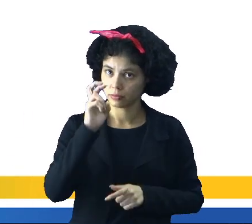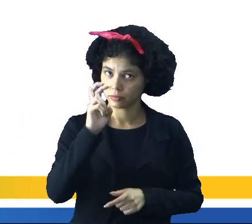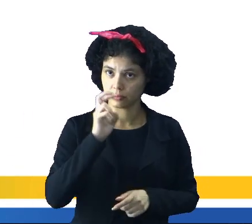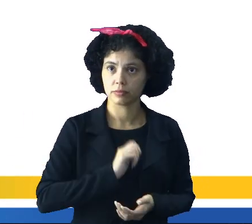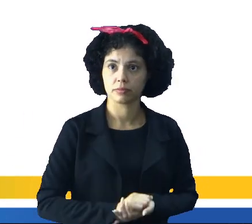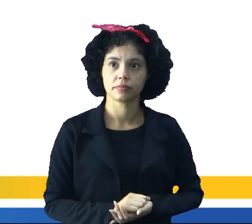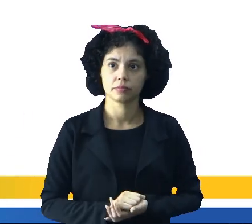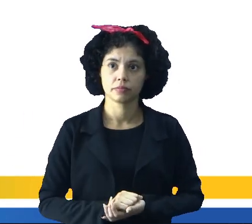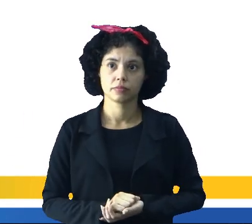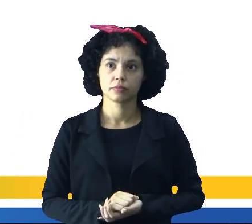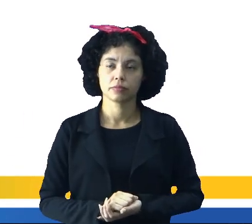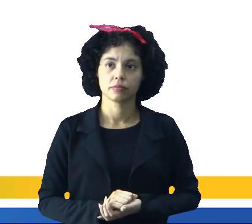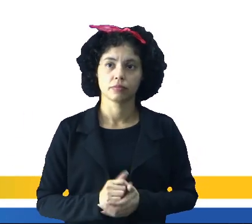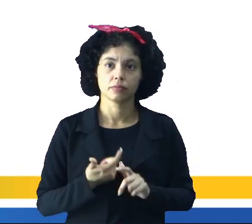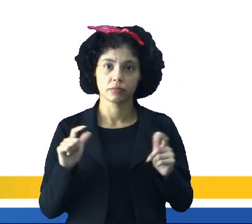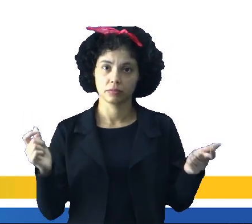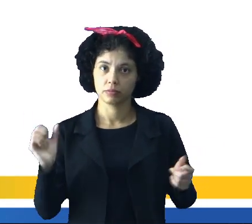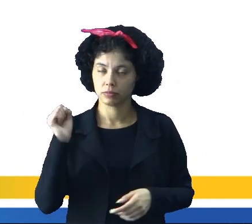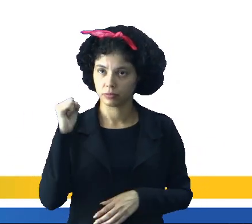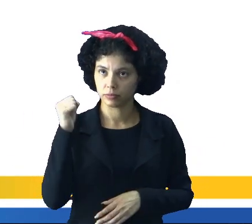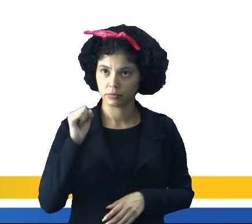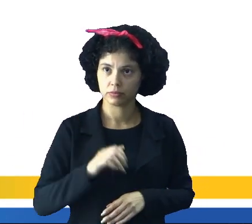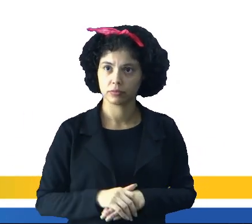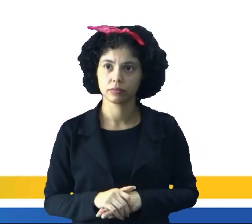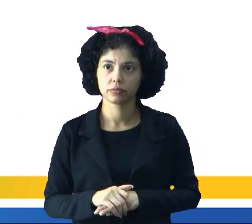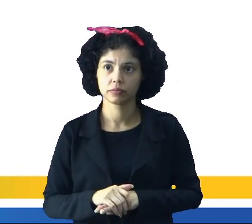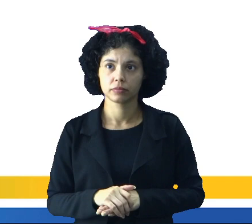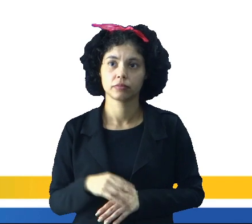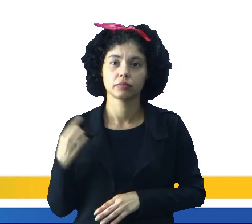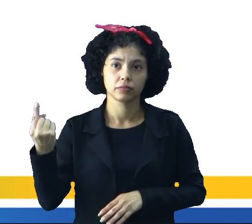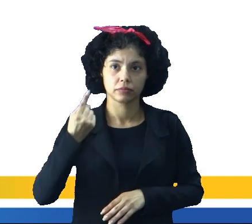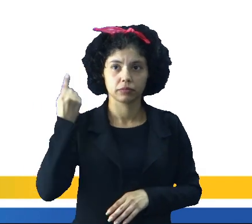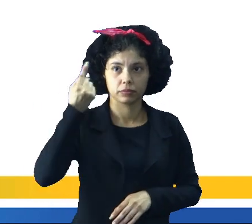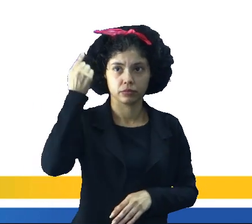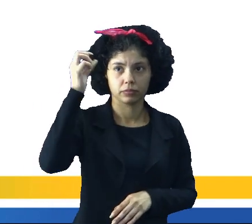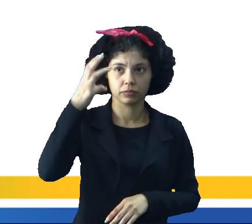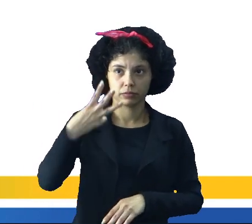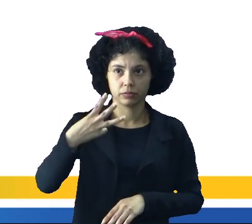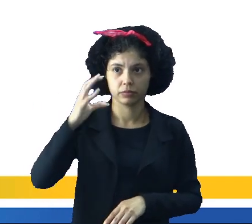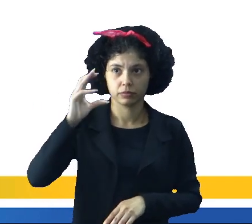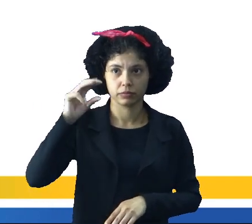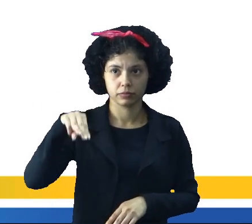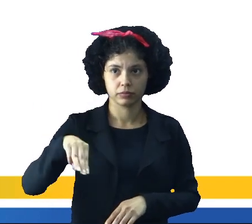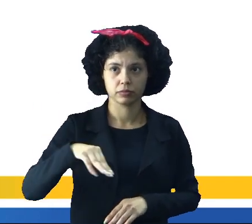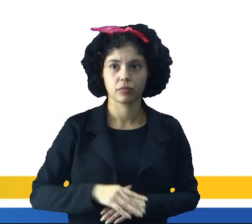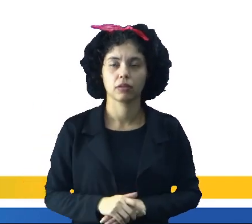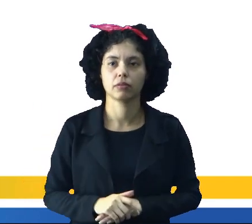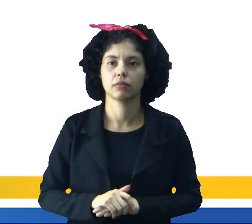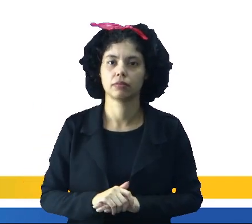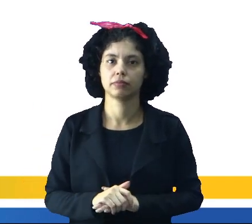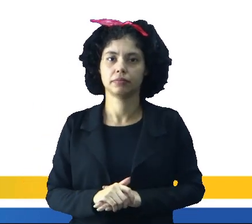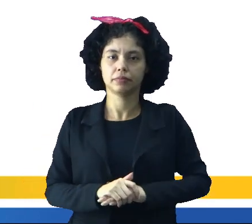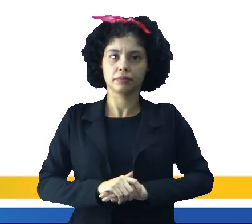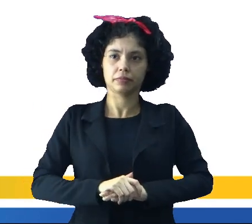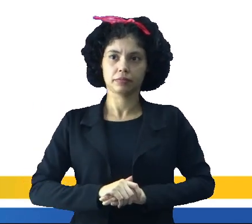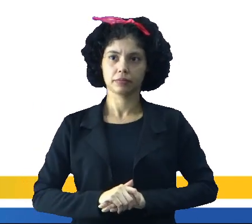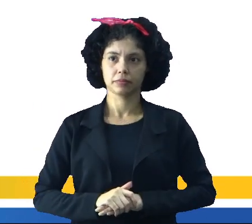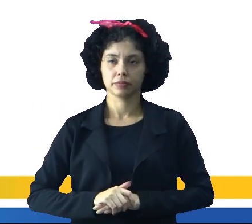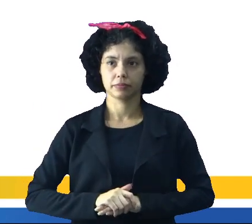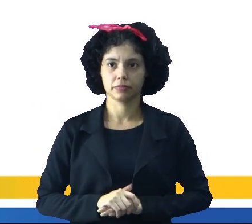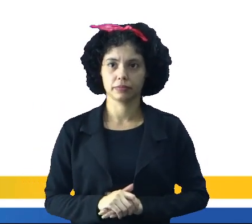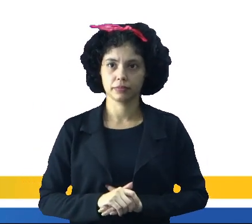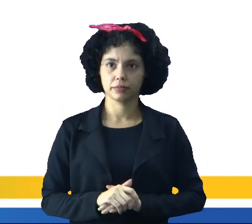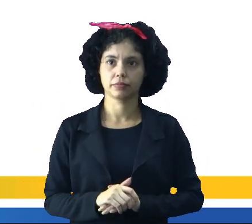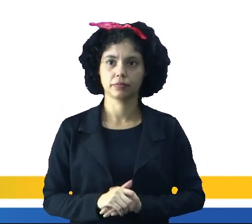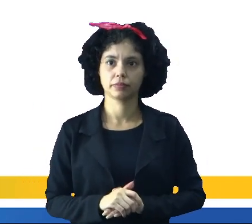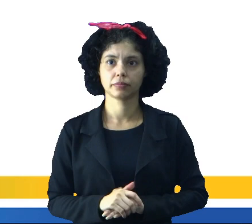5, né? A base maior é 8, que está ali embaixo, a gente olha logo, e a altura está ali ao lado. Então a gente já vai observar